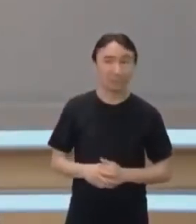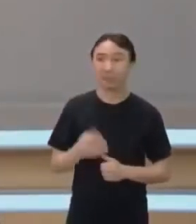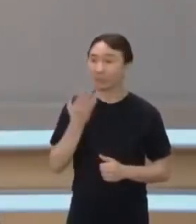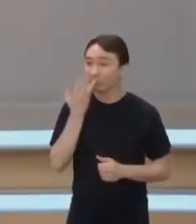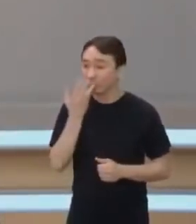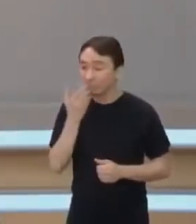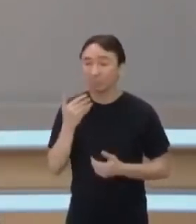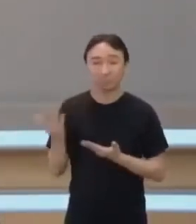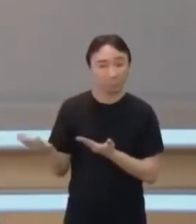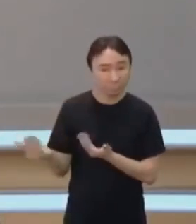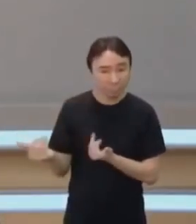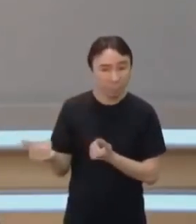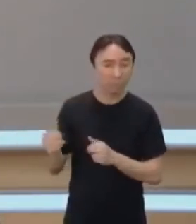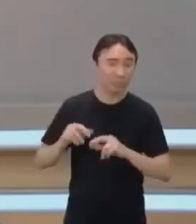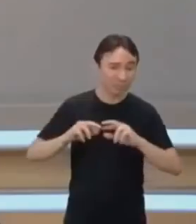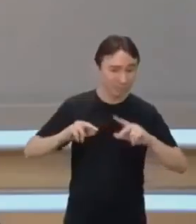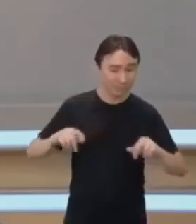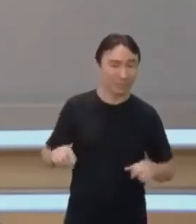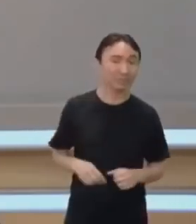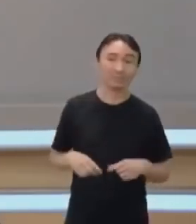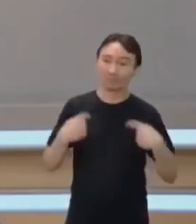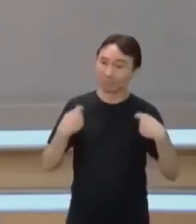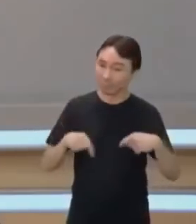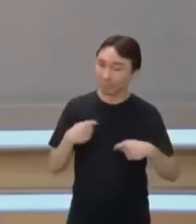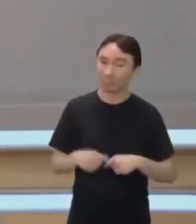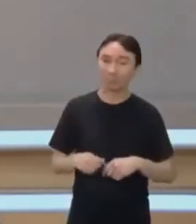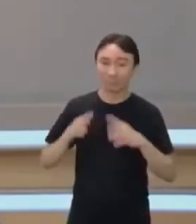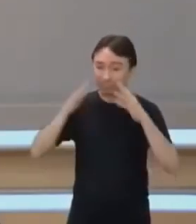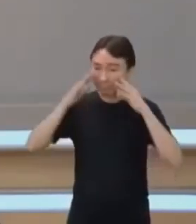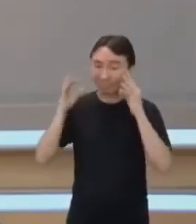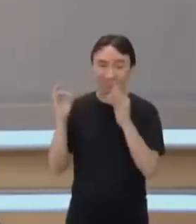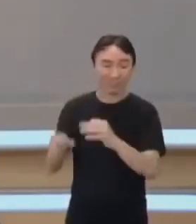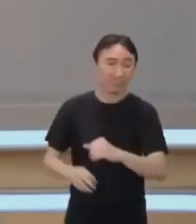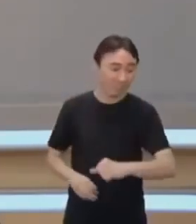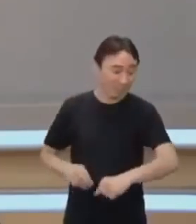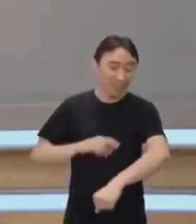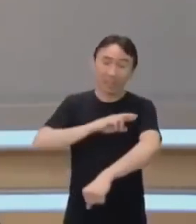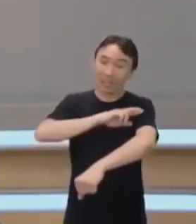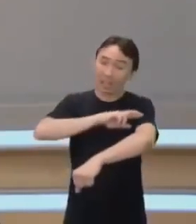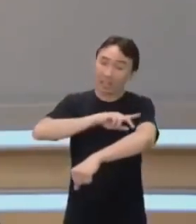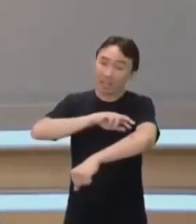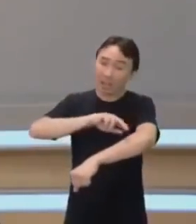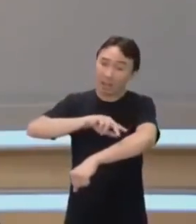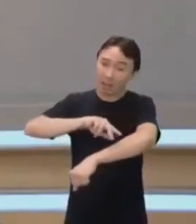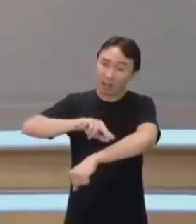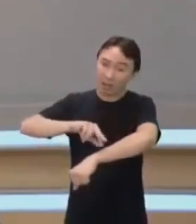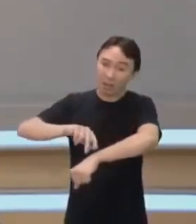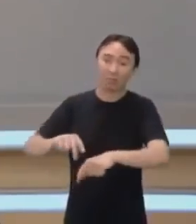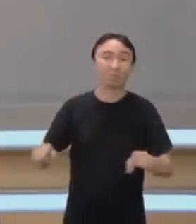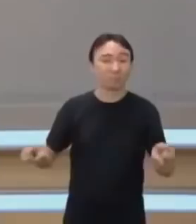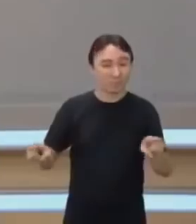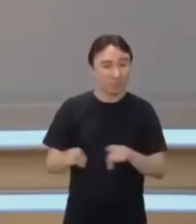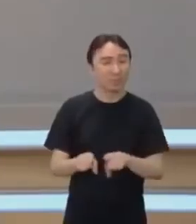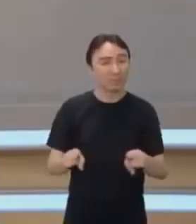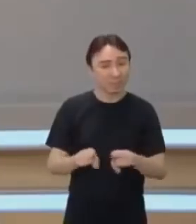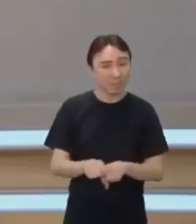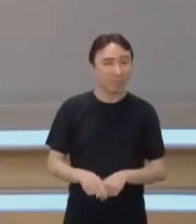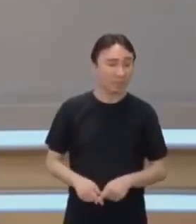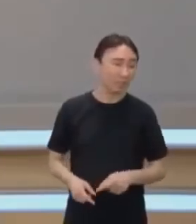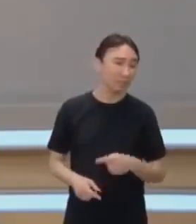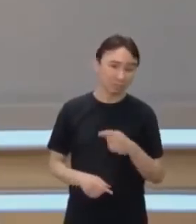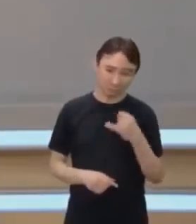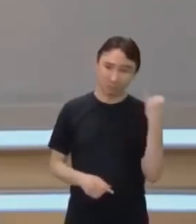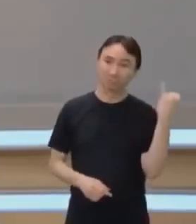então a gente tem que ter um olhar específico também, aspecto racial também, então todas as interfaces têm que ser